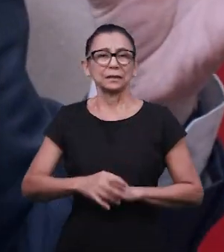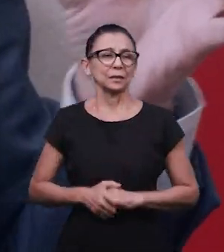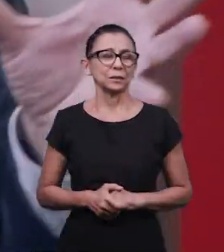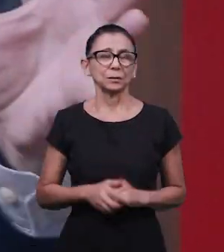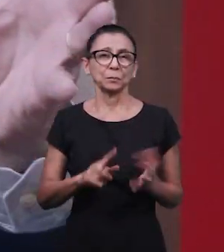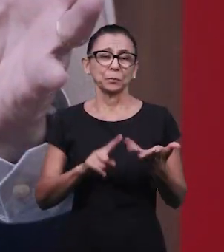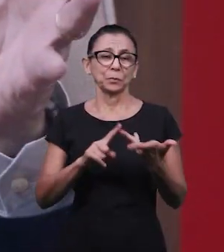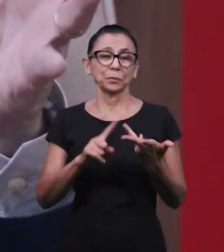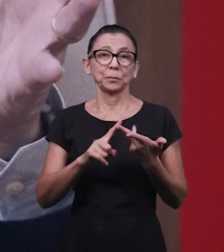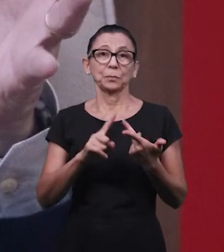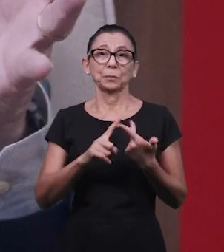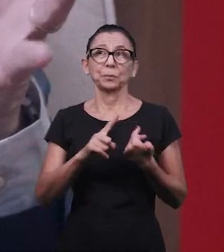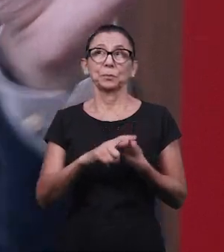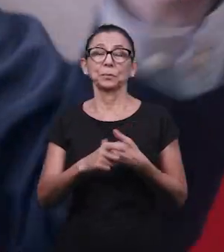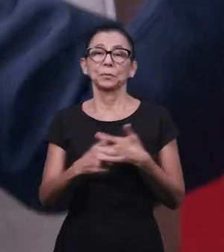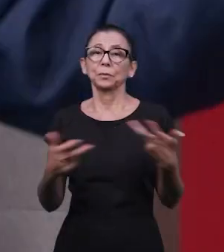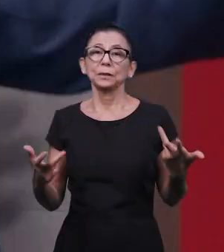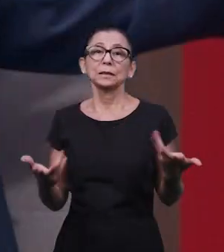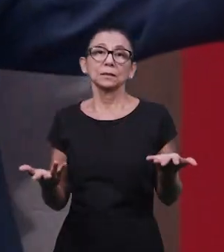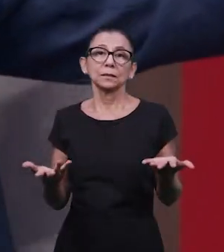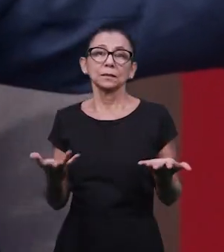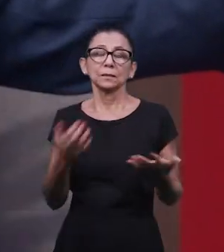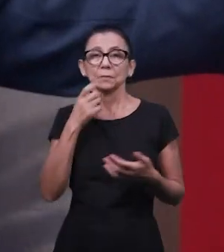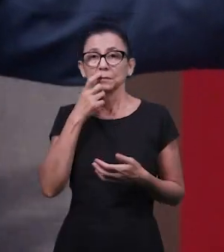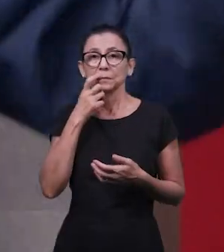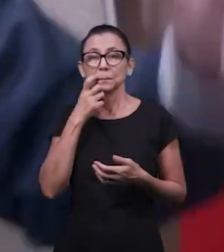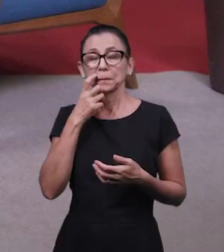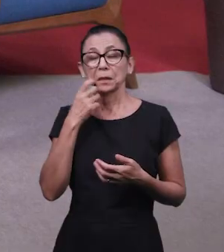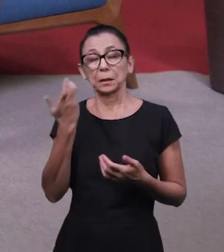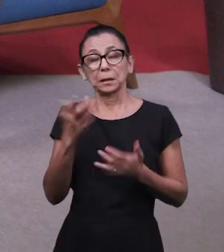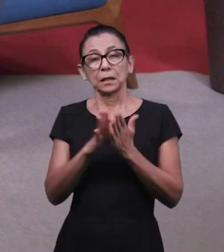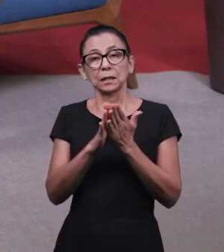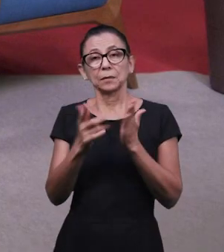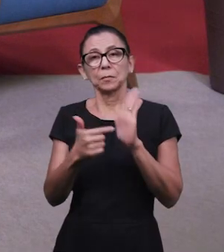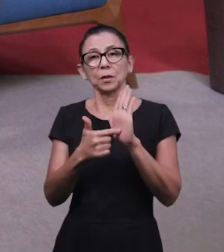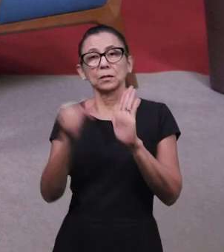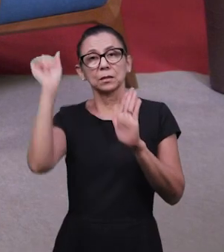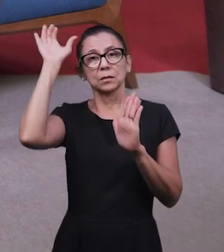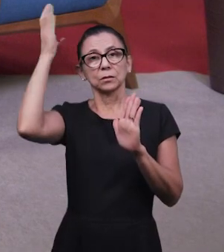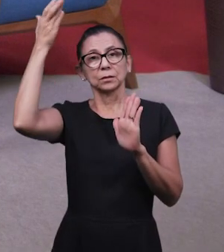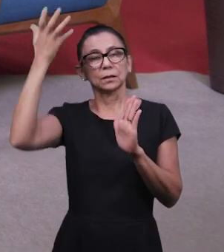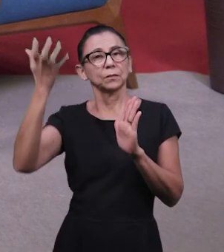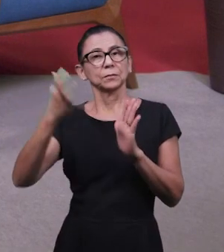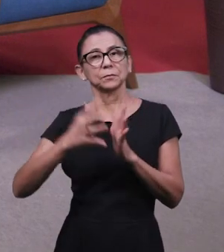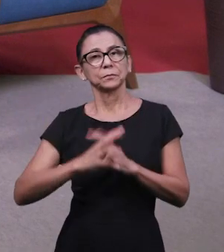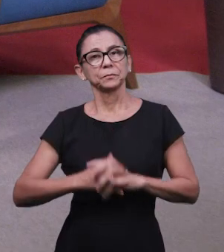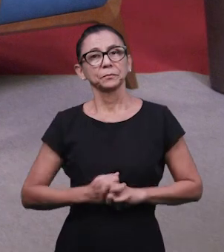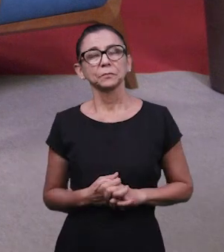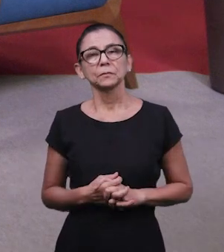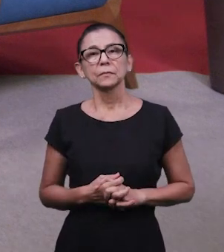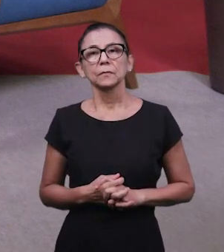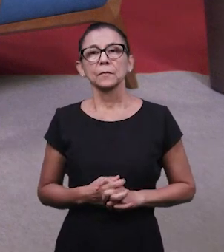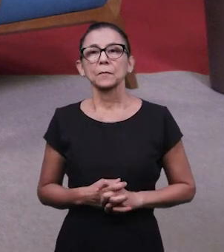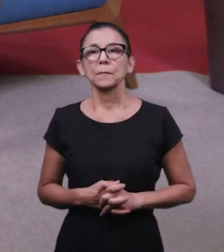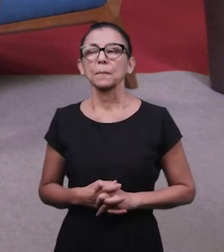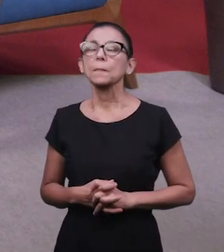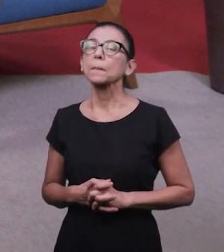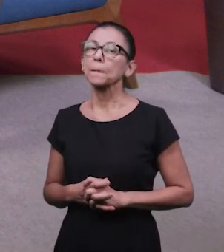esse distúrbio, a perturbação mundial, até dentro de casa. Com um filho que não sabe o